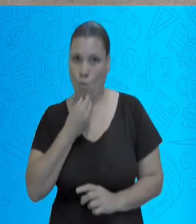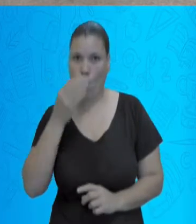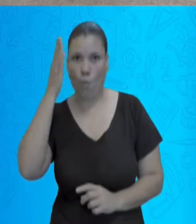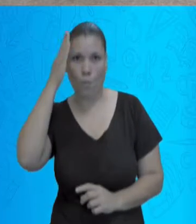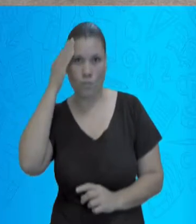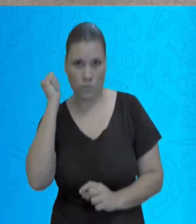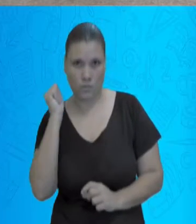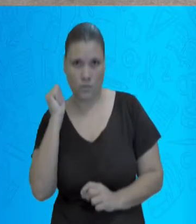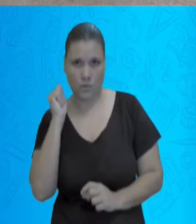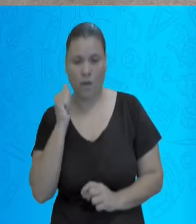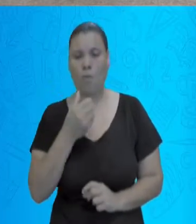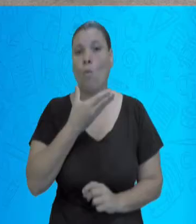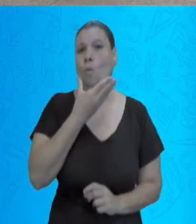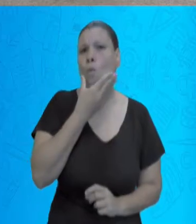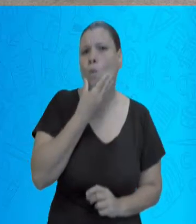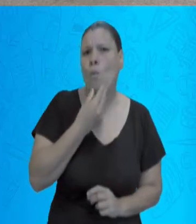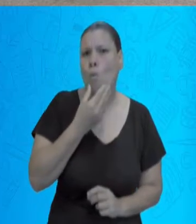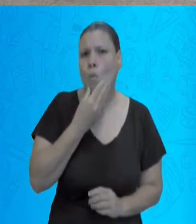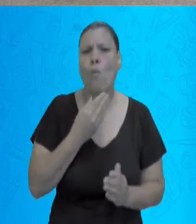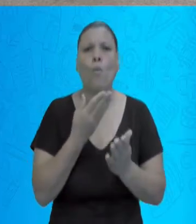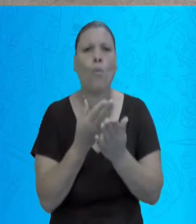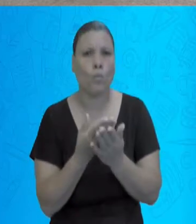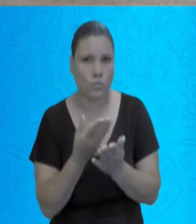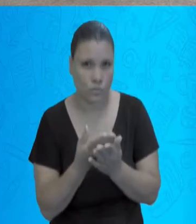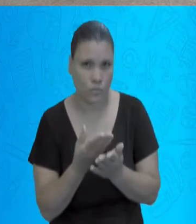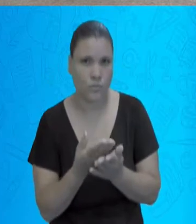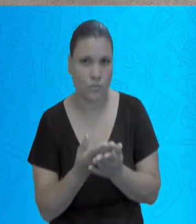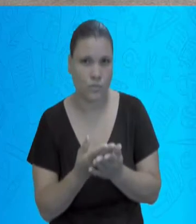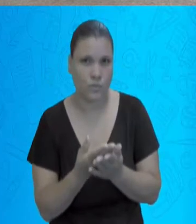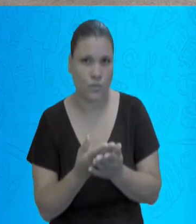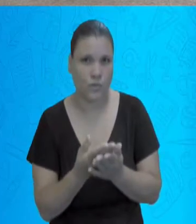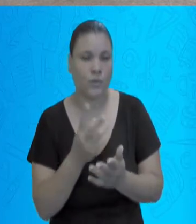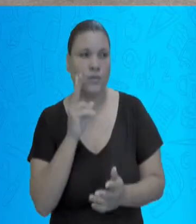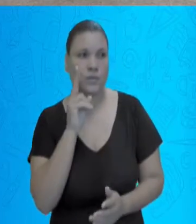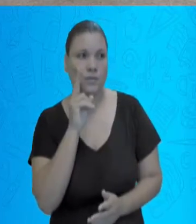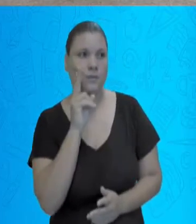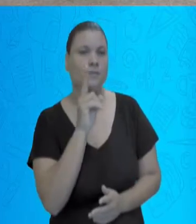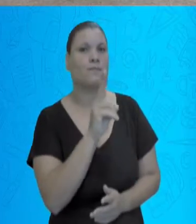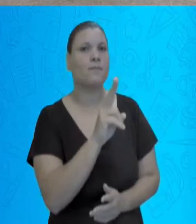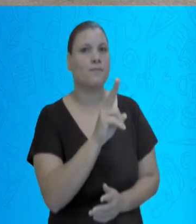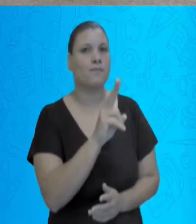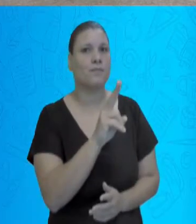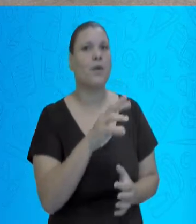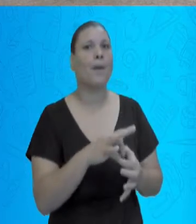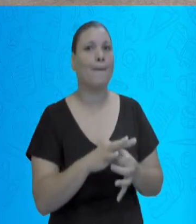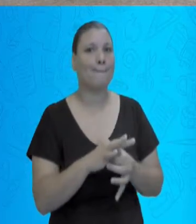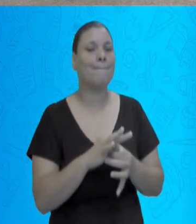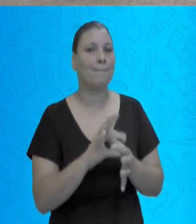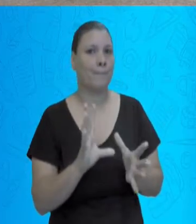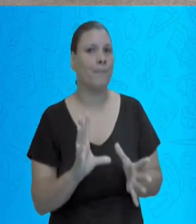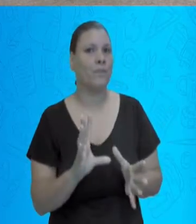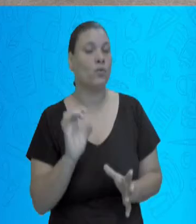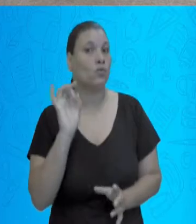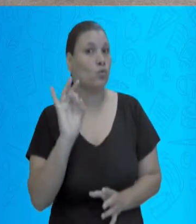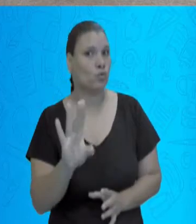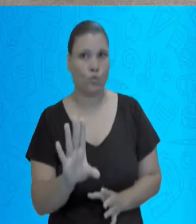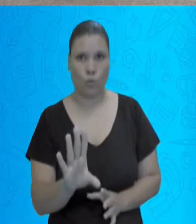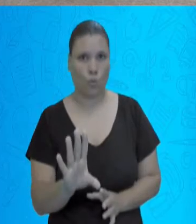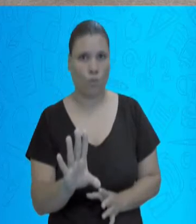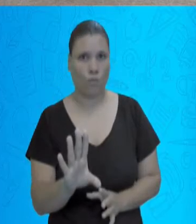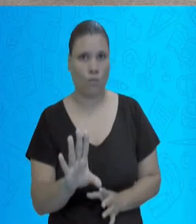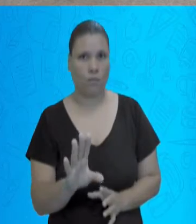para visitantes, você não podia visitar um museu, era só pessoas estudiosas que a gente chama de homens de saber. Ou